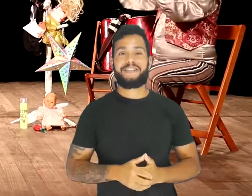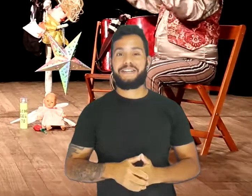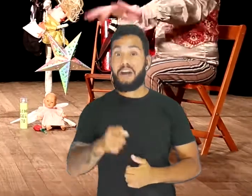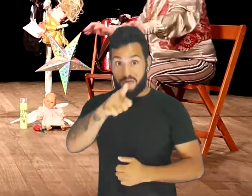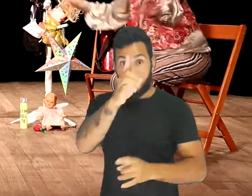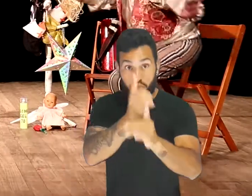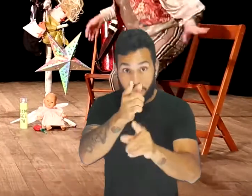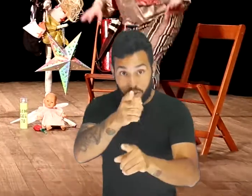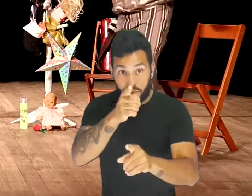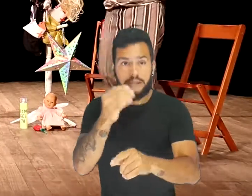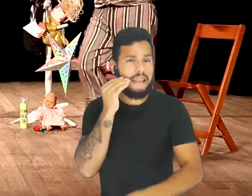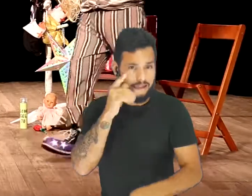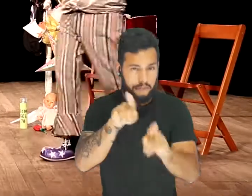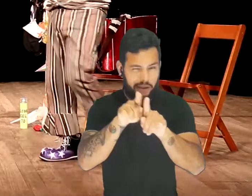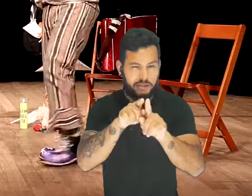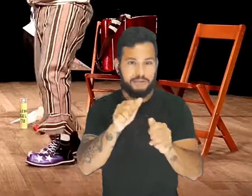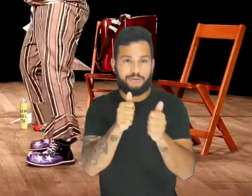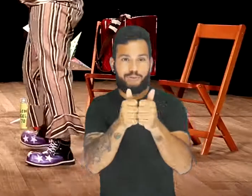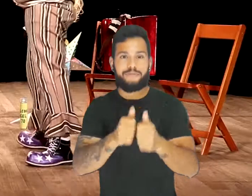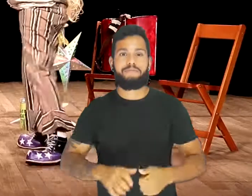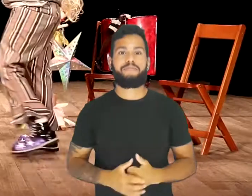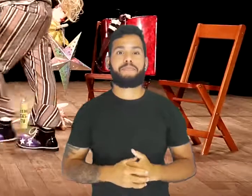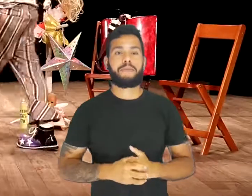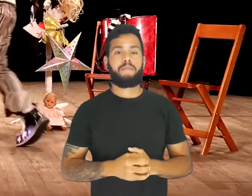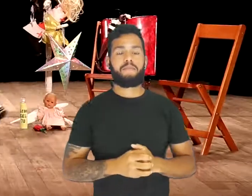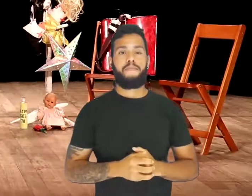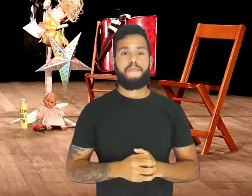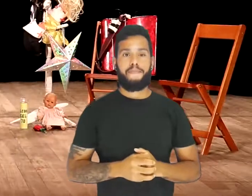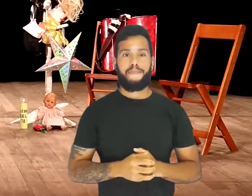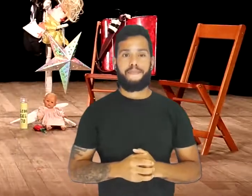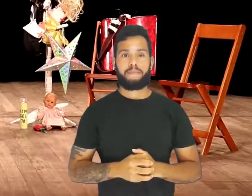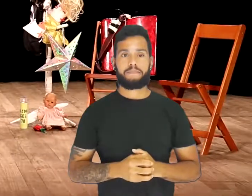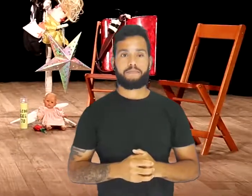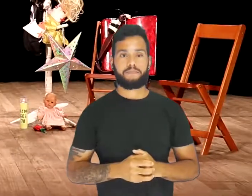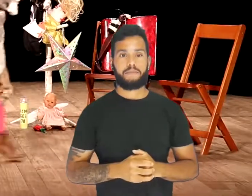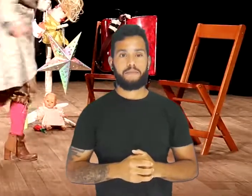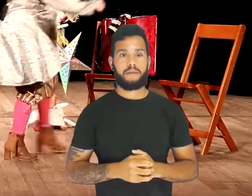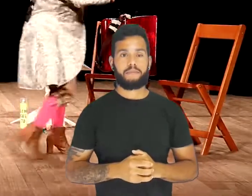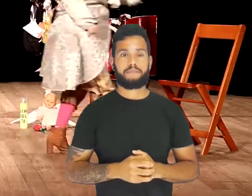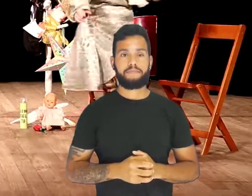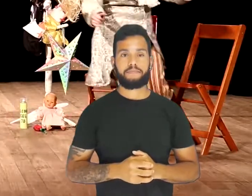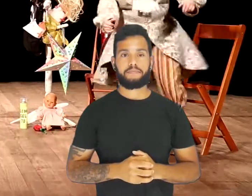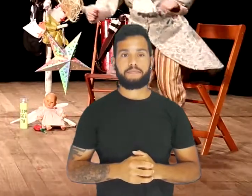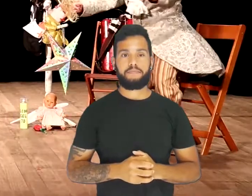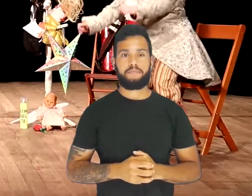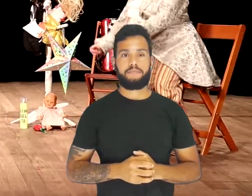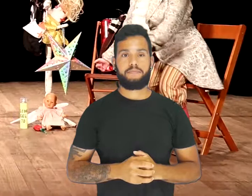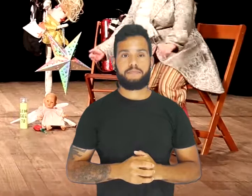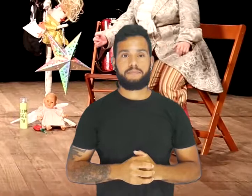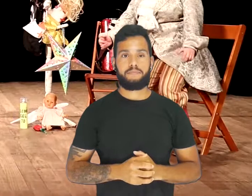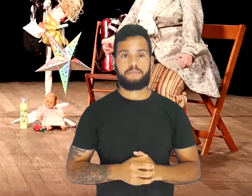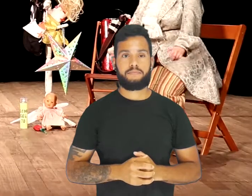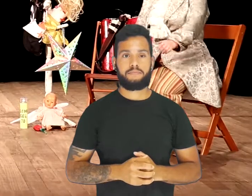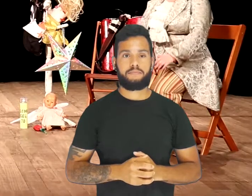Ah, então deixa, primeiro acertei, eu sou ótimo nisso, eu não viagem. Posso brincar nisso. Vocês adivinharam tá. aí? Tá, dá pra juntar, eu quero pegar duas palavras, o amarelo e o azul.